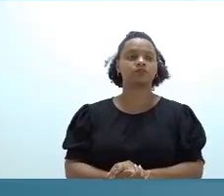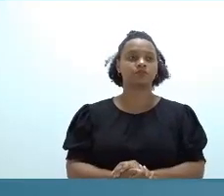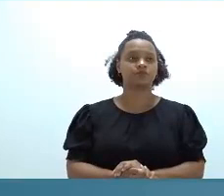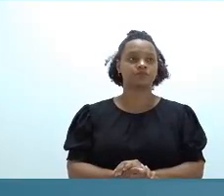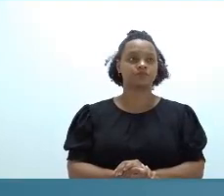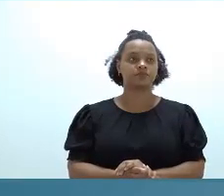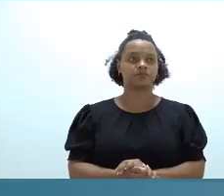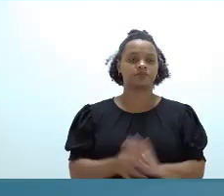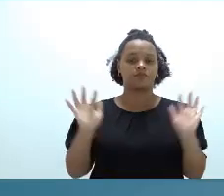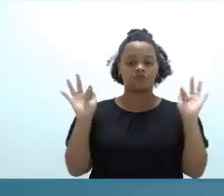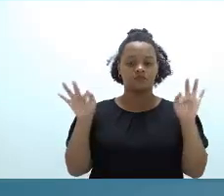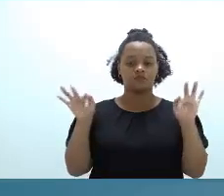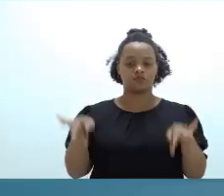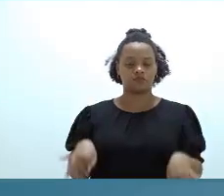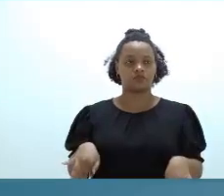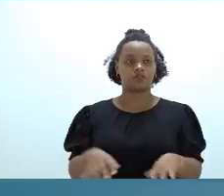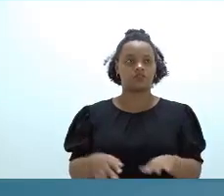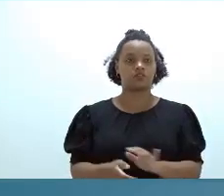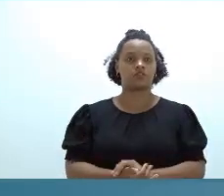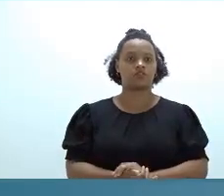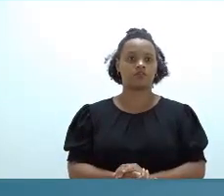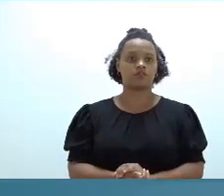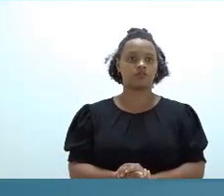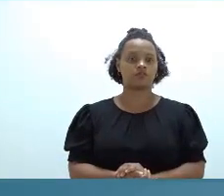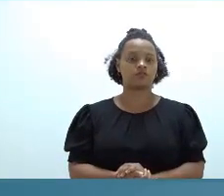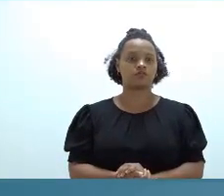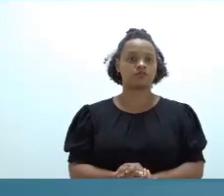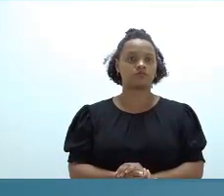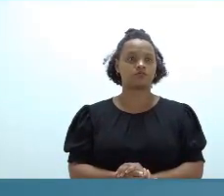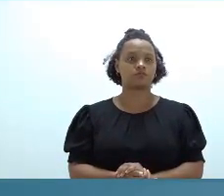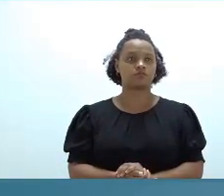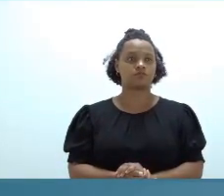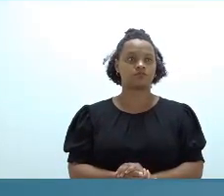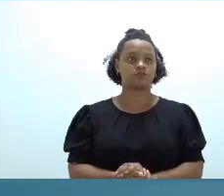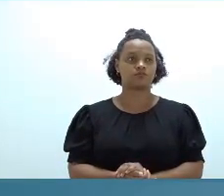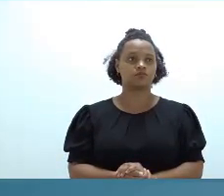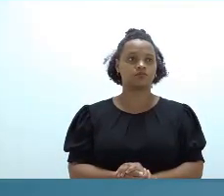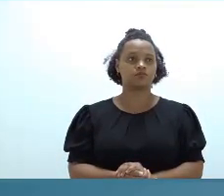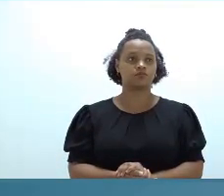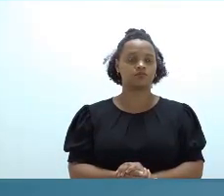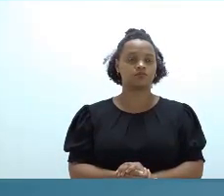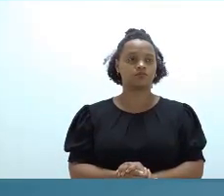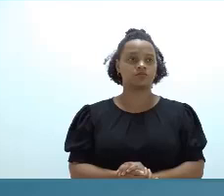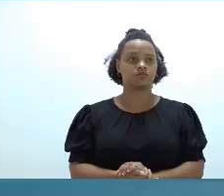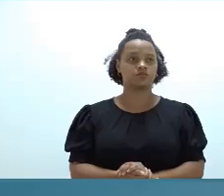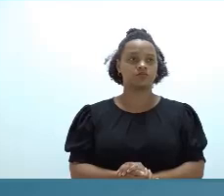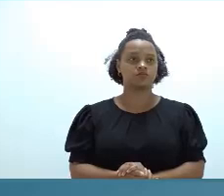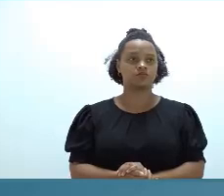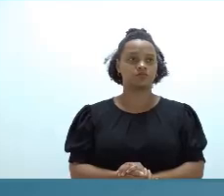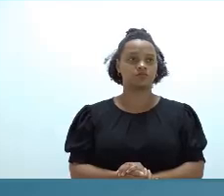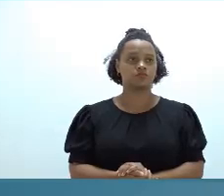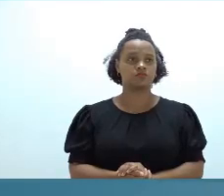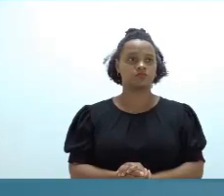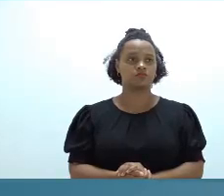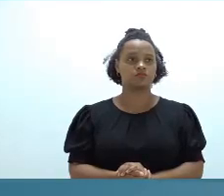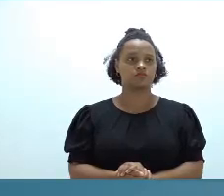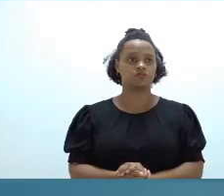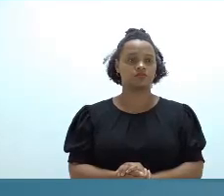Ao final, pugnam pelo conhecimento e provimento do recurso para que seja cumprido o